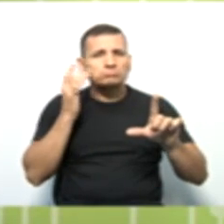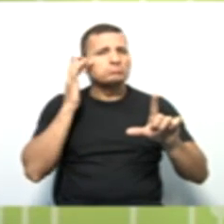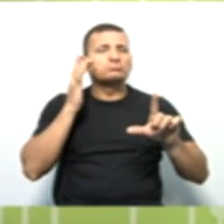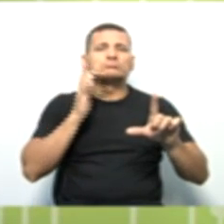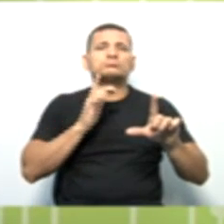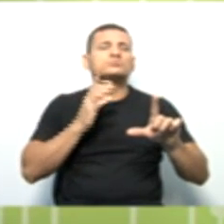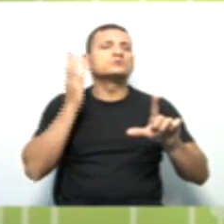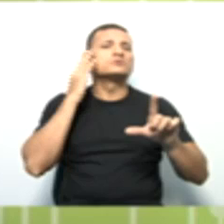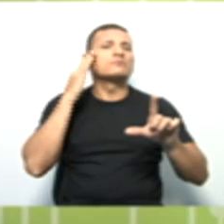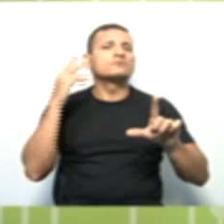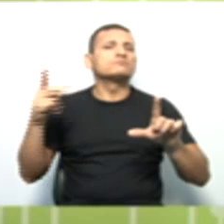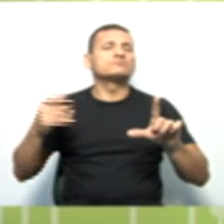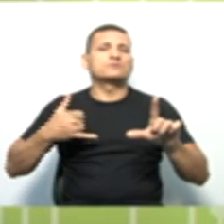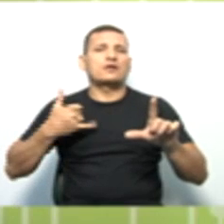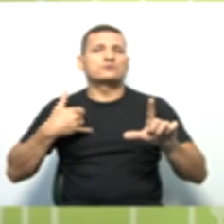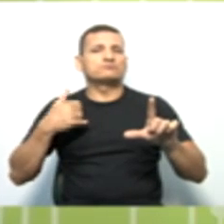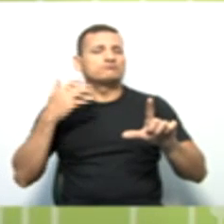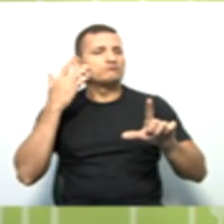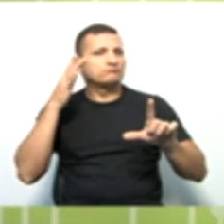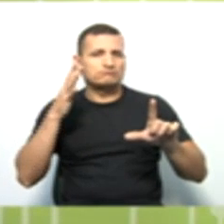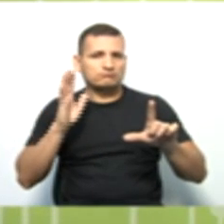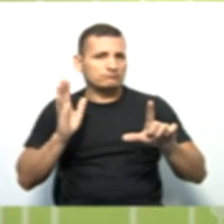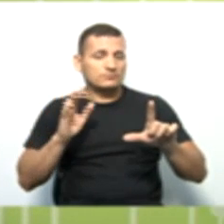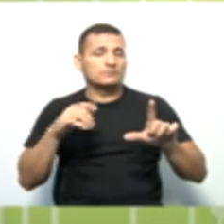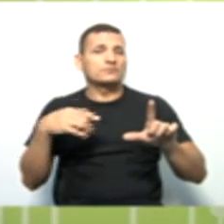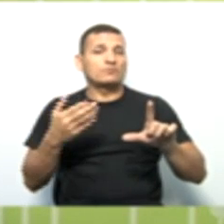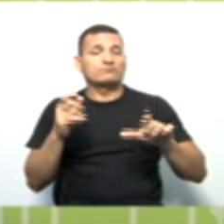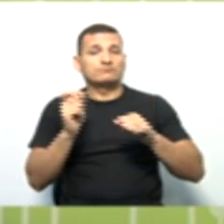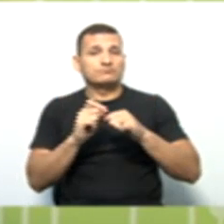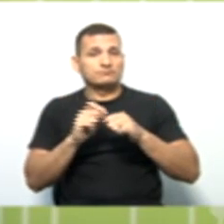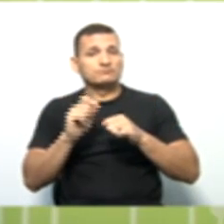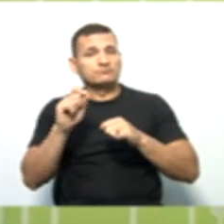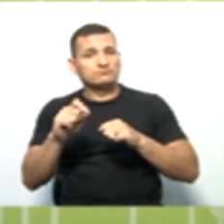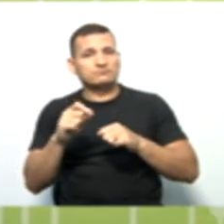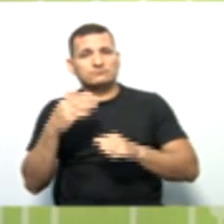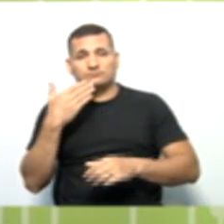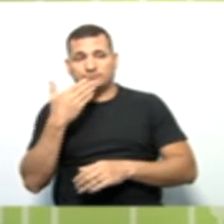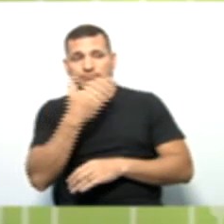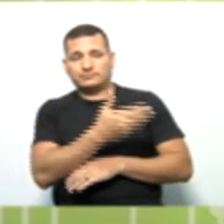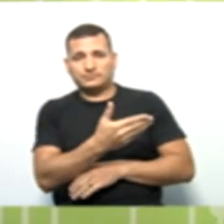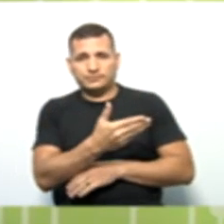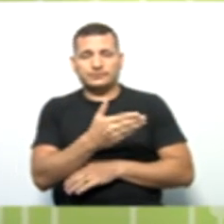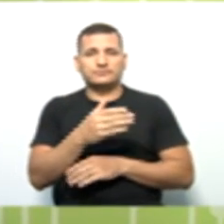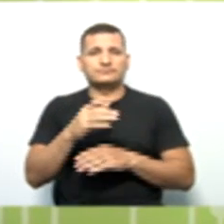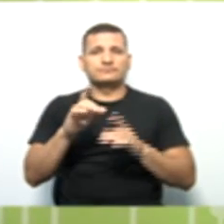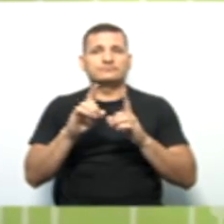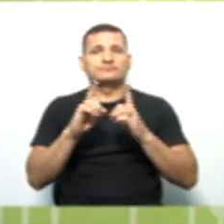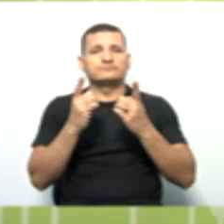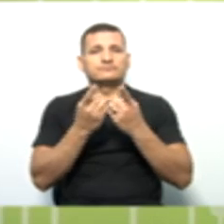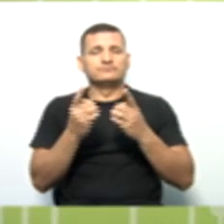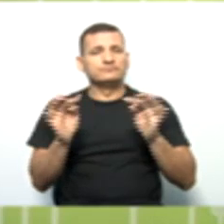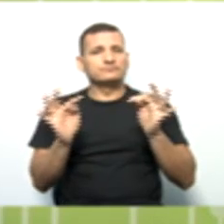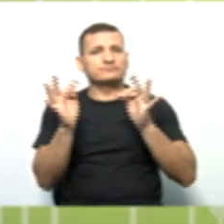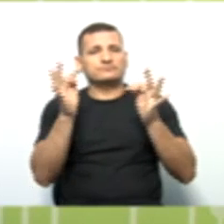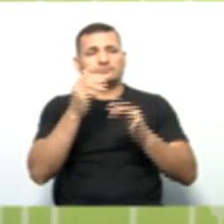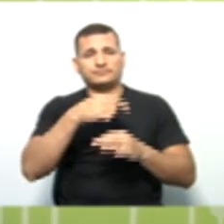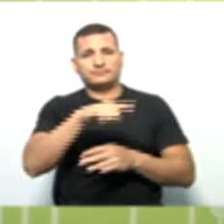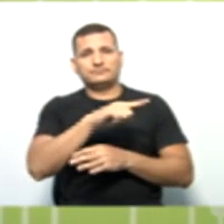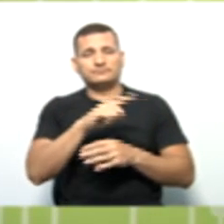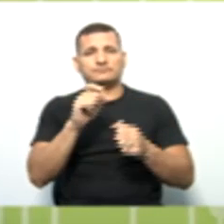de vocês. Então, o que a gente vai fazer? A gente vai fazer uma requisição para o Departamento de Tecnologia da Informação para que eles